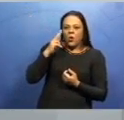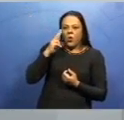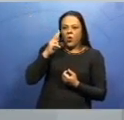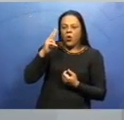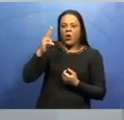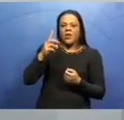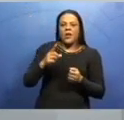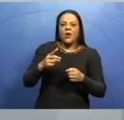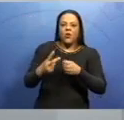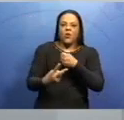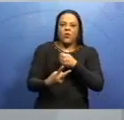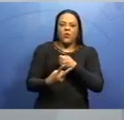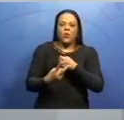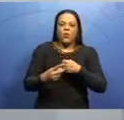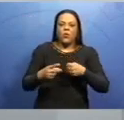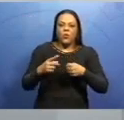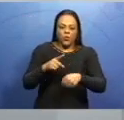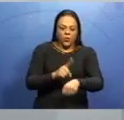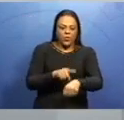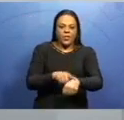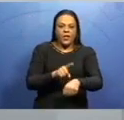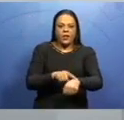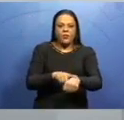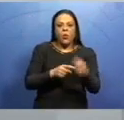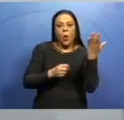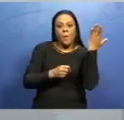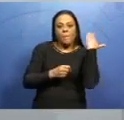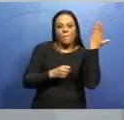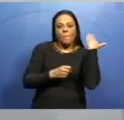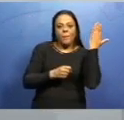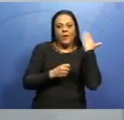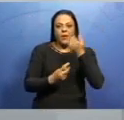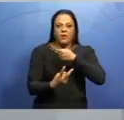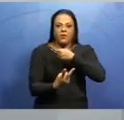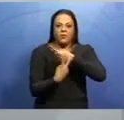está indicando o quê? O verbo tem que estar no